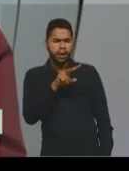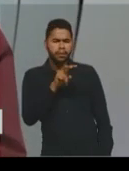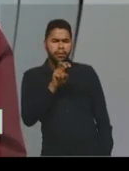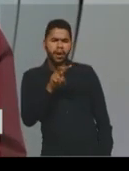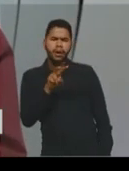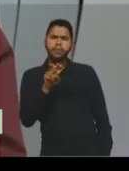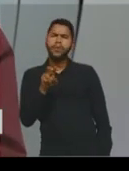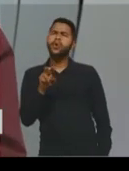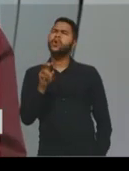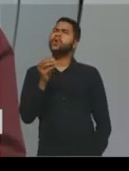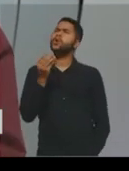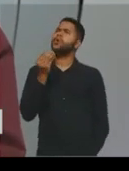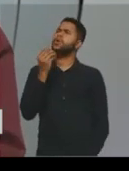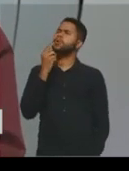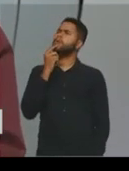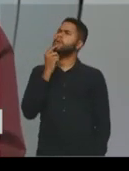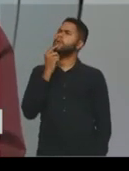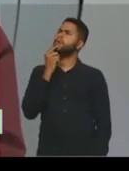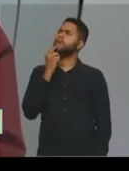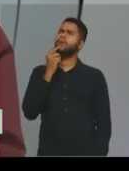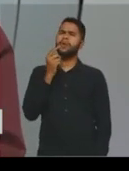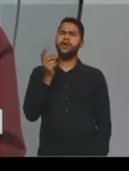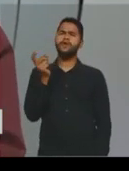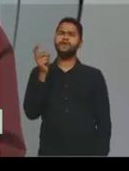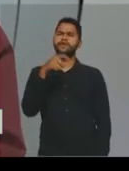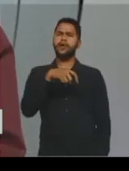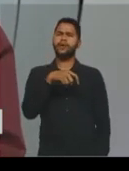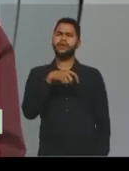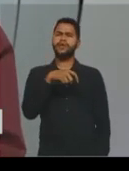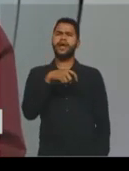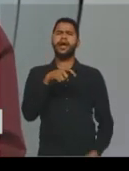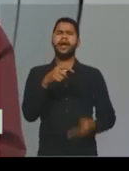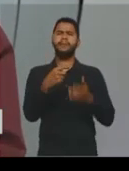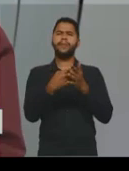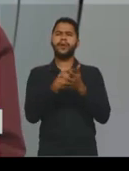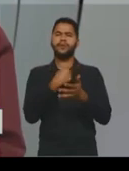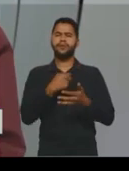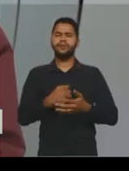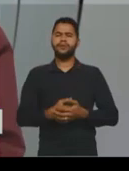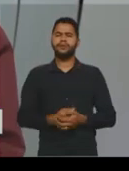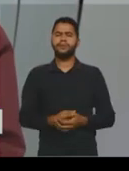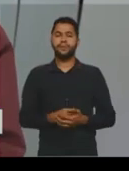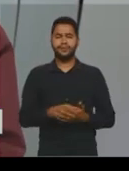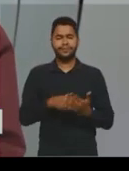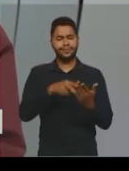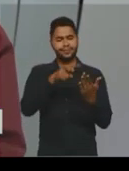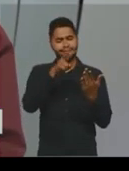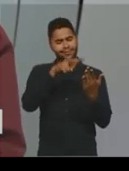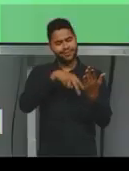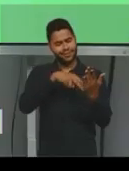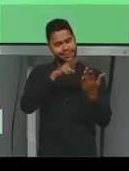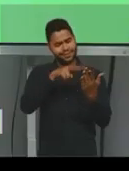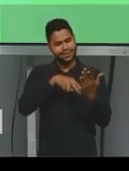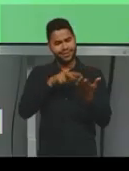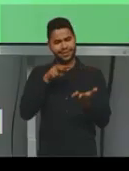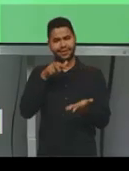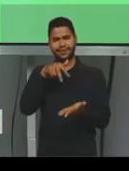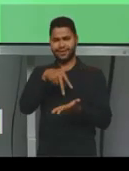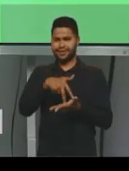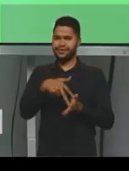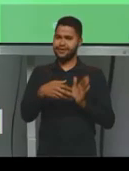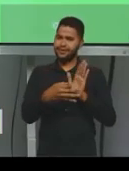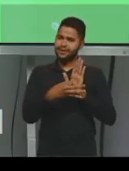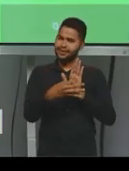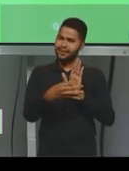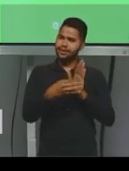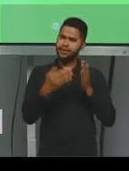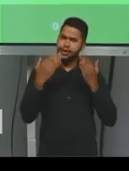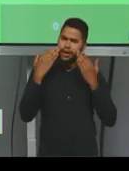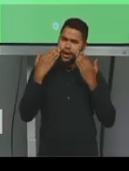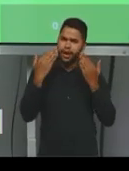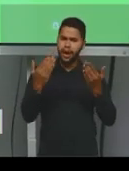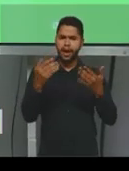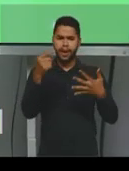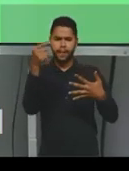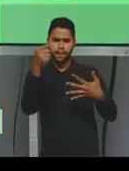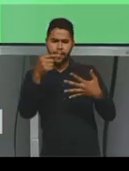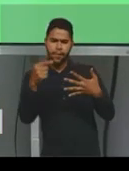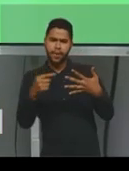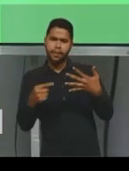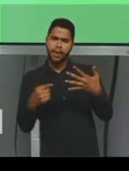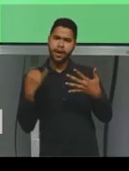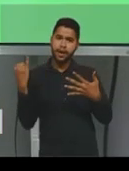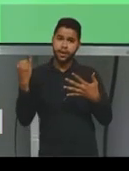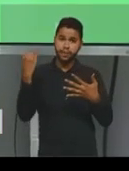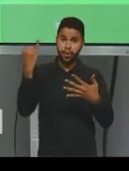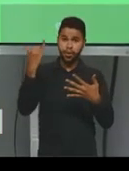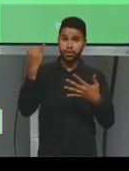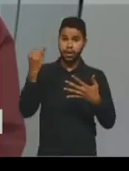é, Dani? Volta aí para a pergunta exata. O leitor tem que assumir uma posição crítica frente às questões